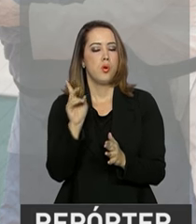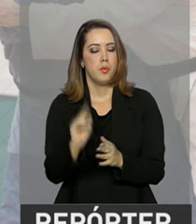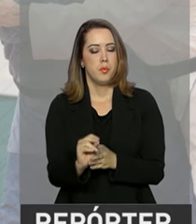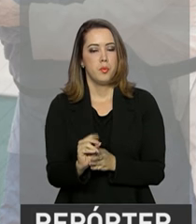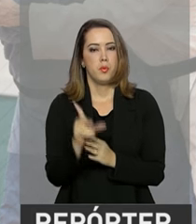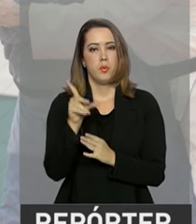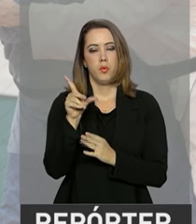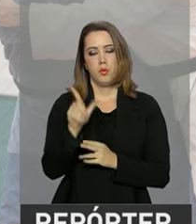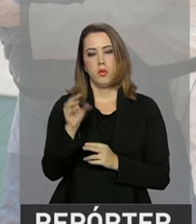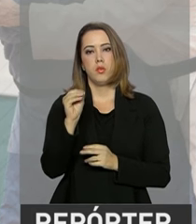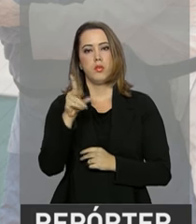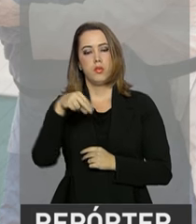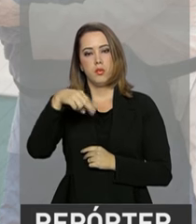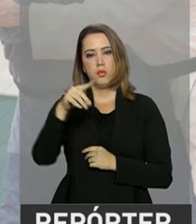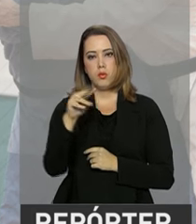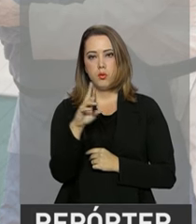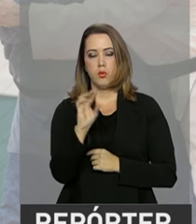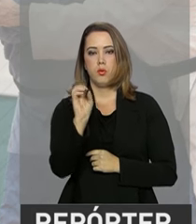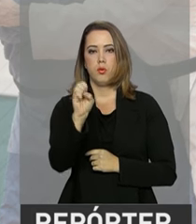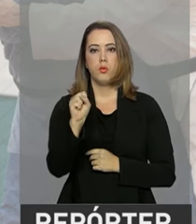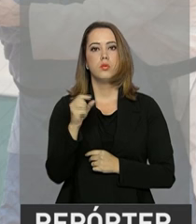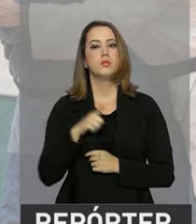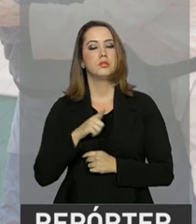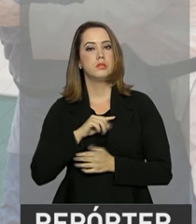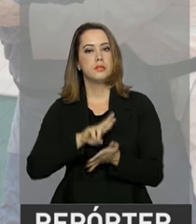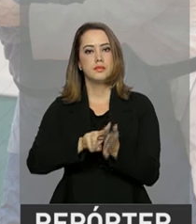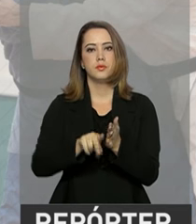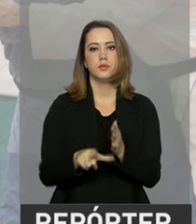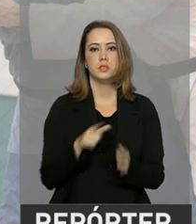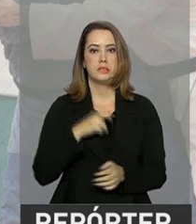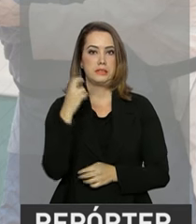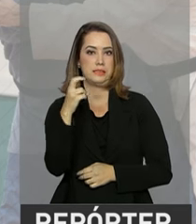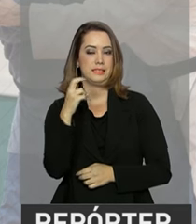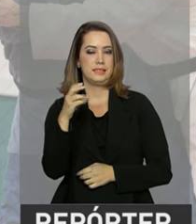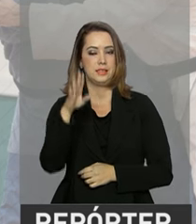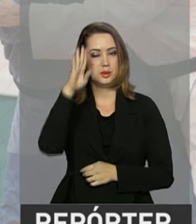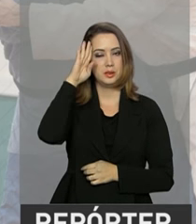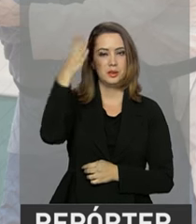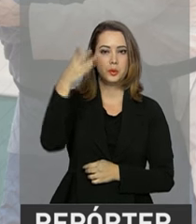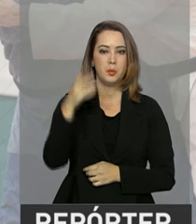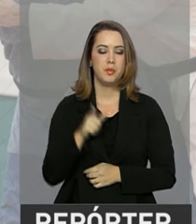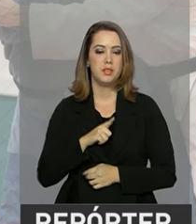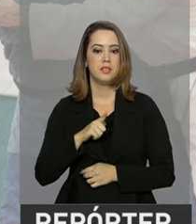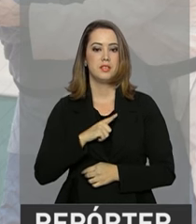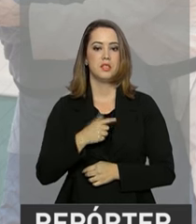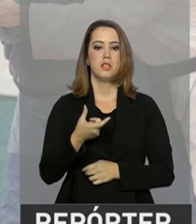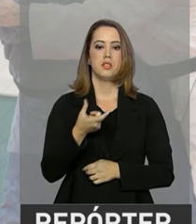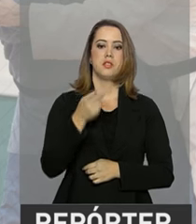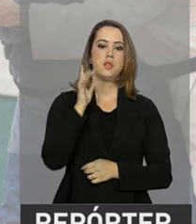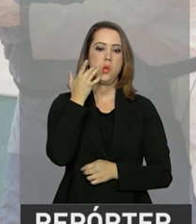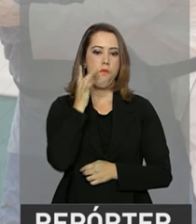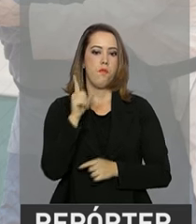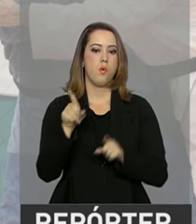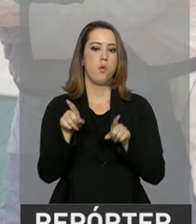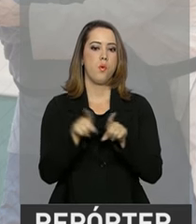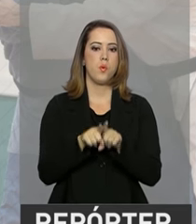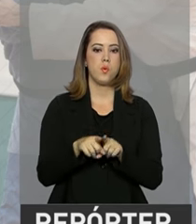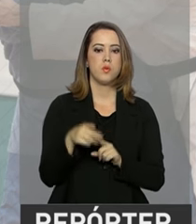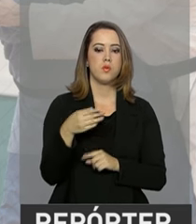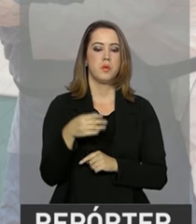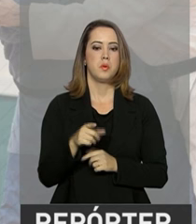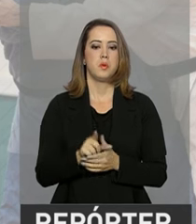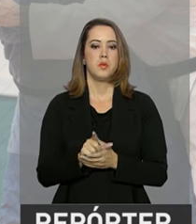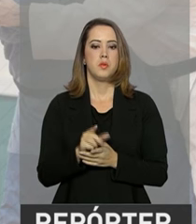competiram. Em Londres, os militares subiram ao pódio cinco vezes, quatro bronzes e um ouro nas provas de